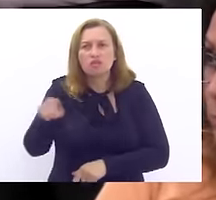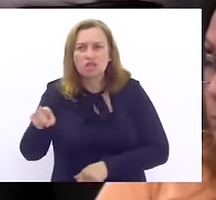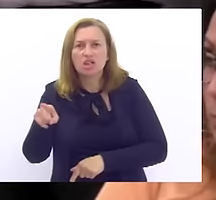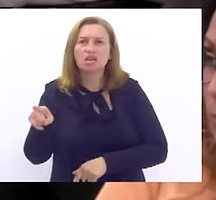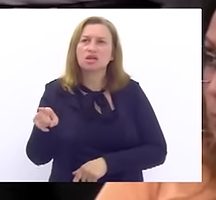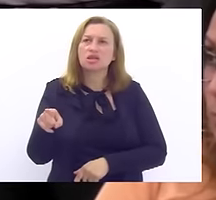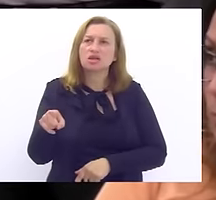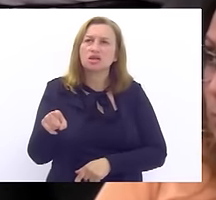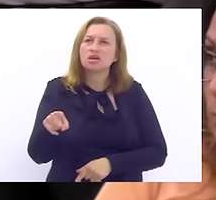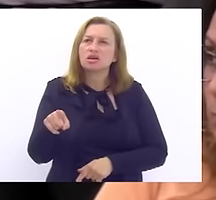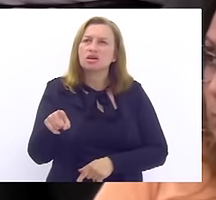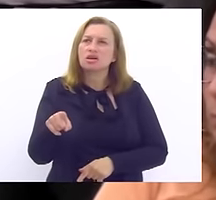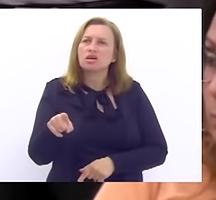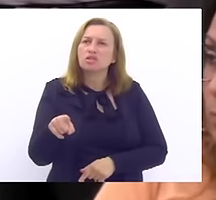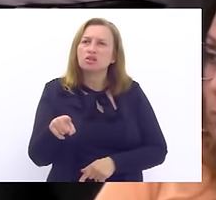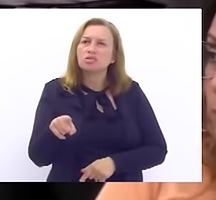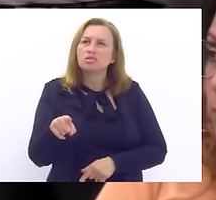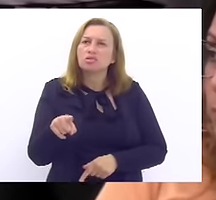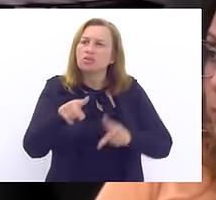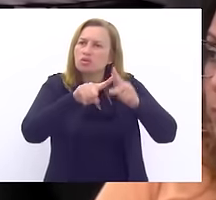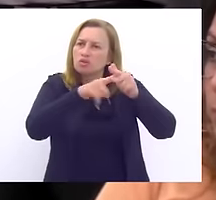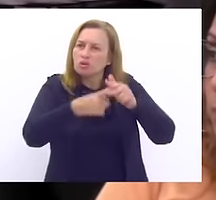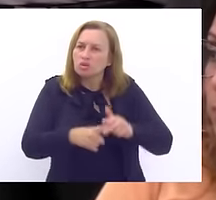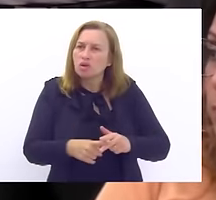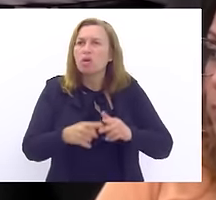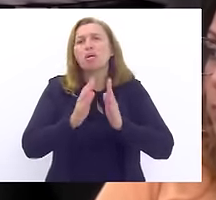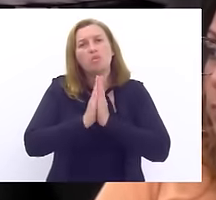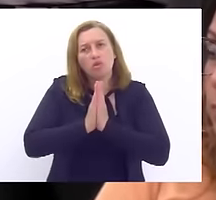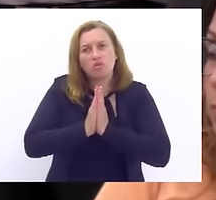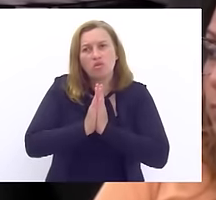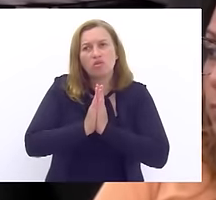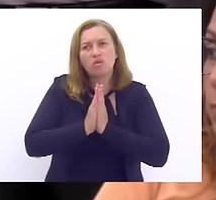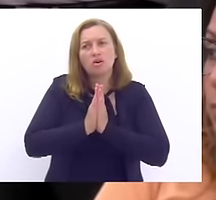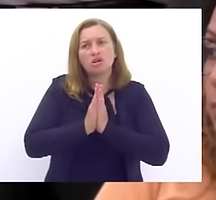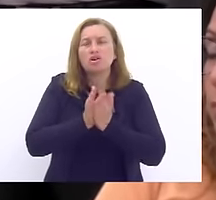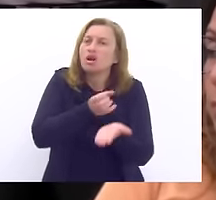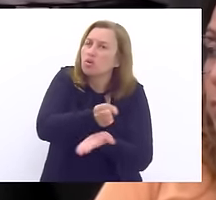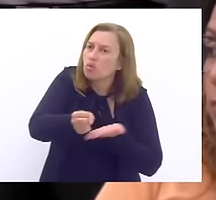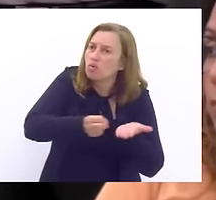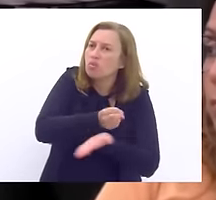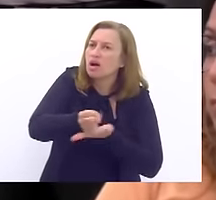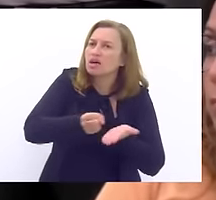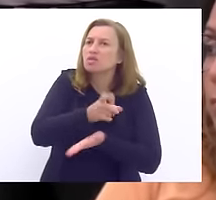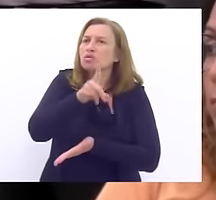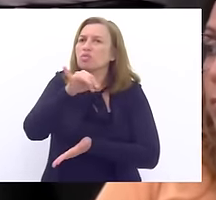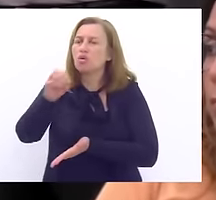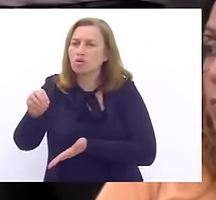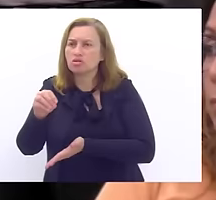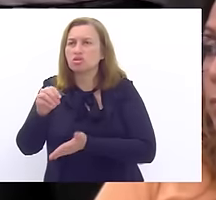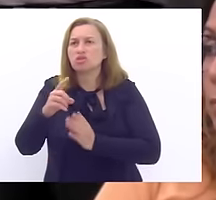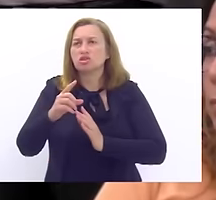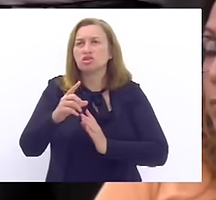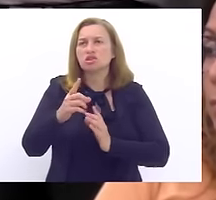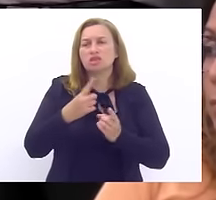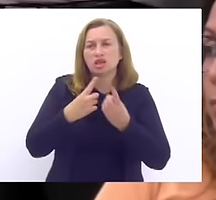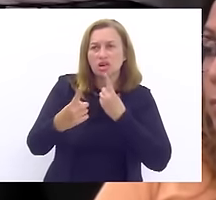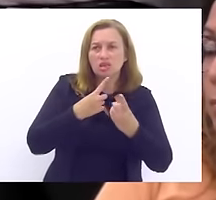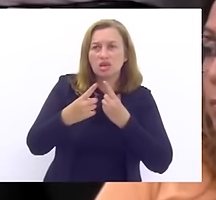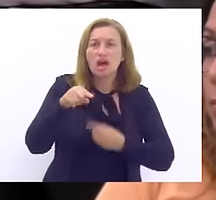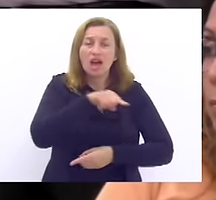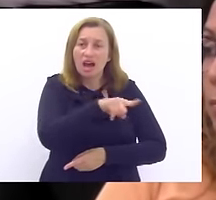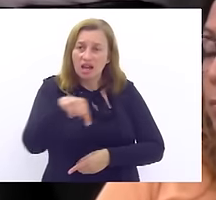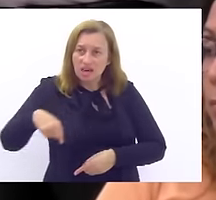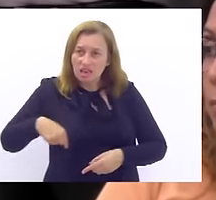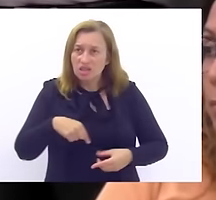em fazendo é um regulamento mas por favor faça com base no código de trânsito então quando ele falou que a gente